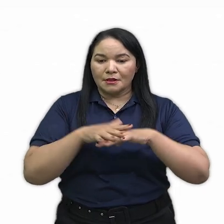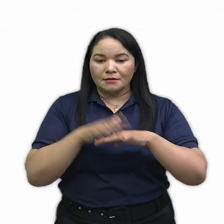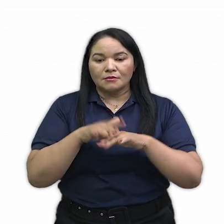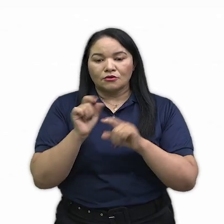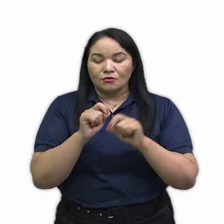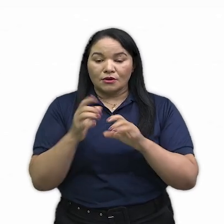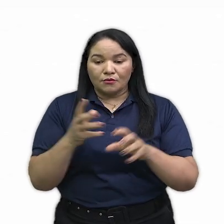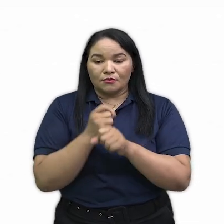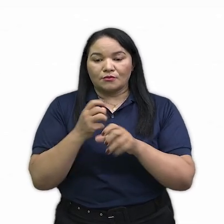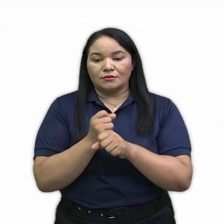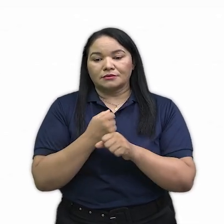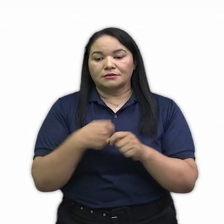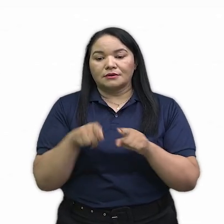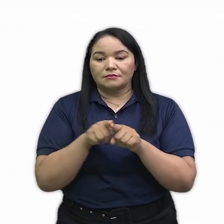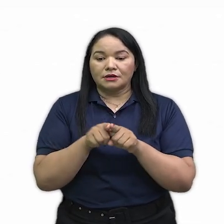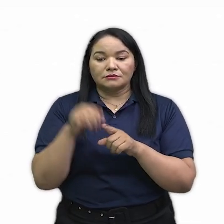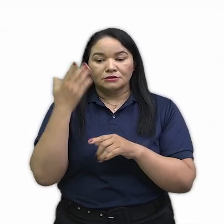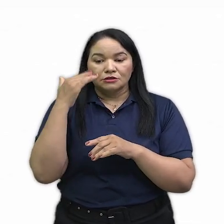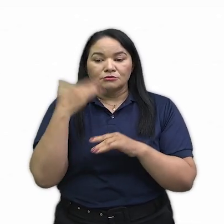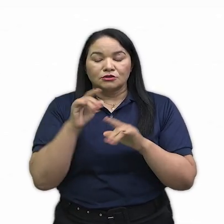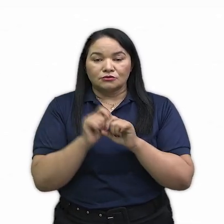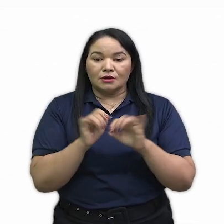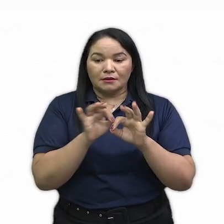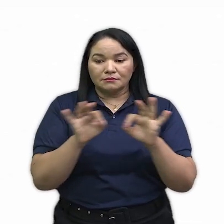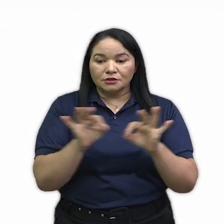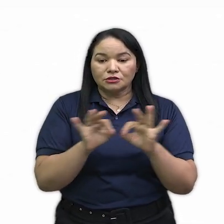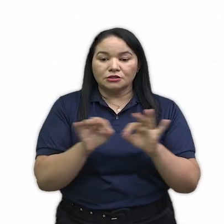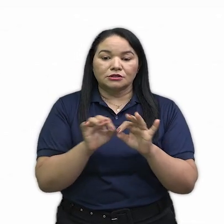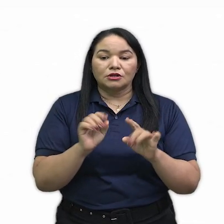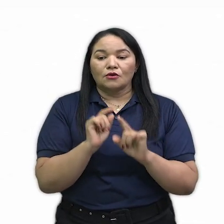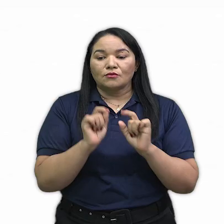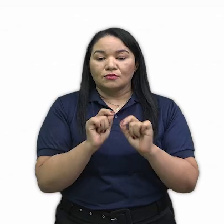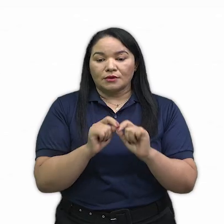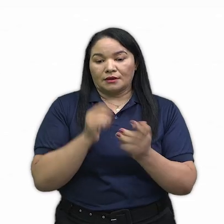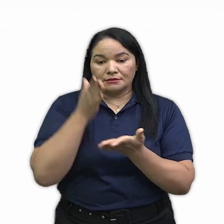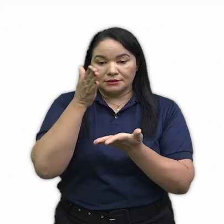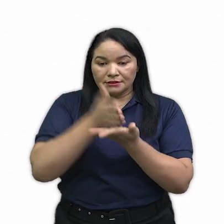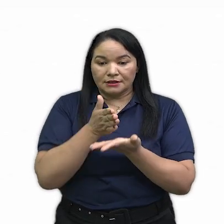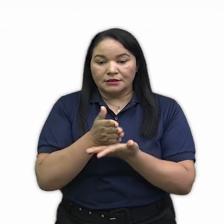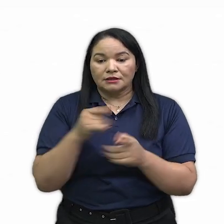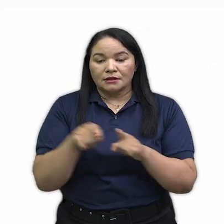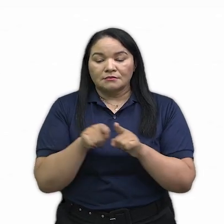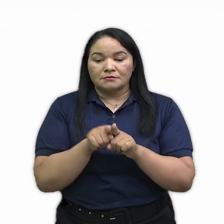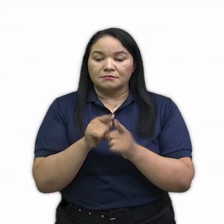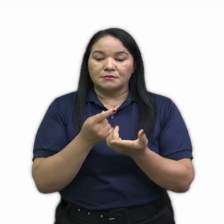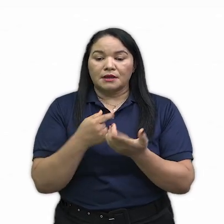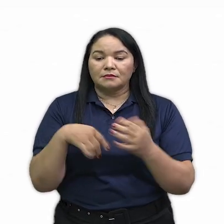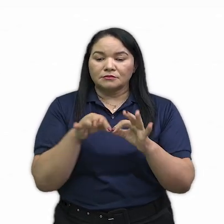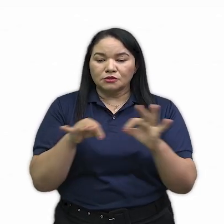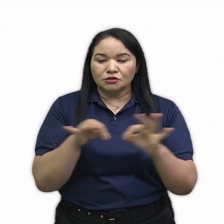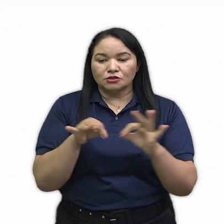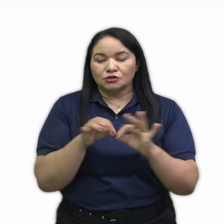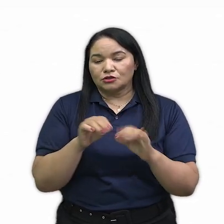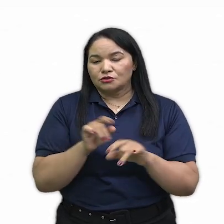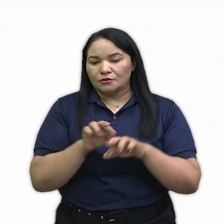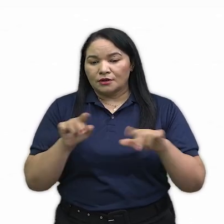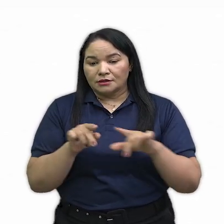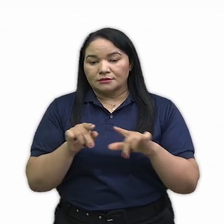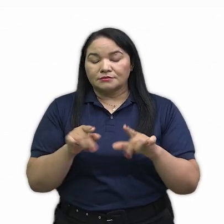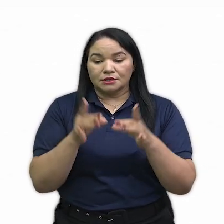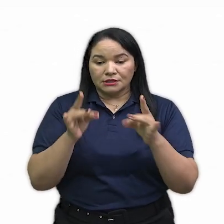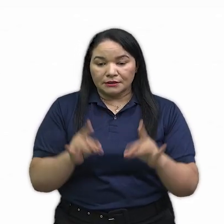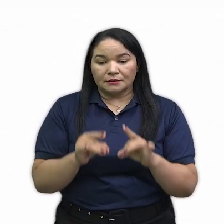problemas envolvendo cálculo e interpretação de medidas de tendência central e medidas de dispersão.